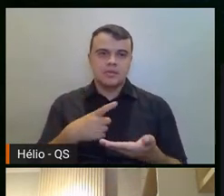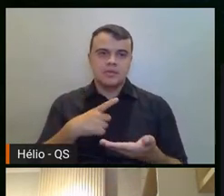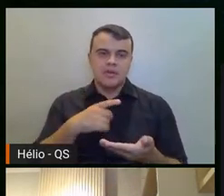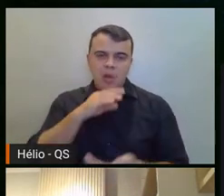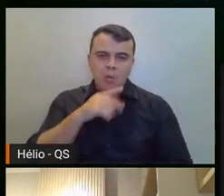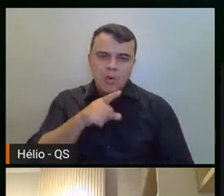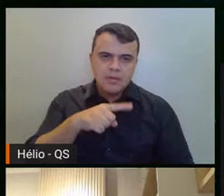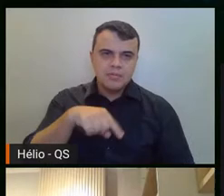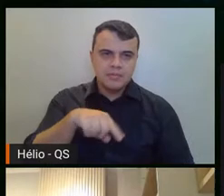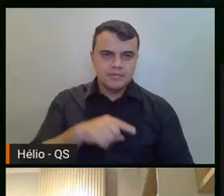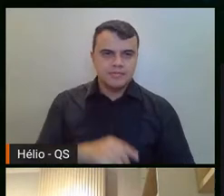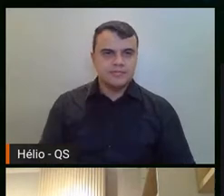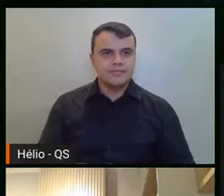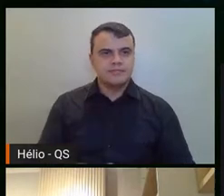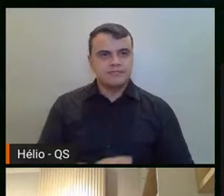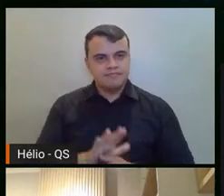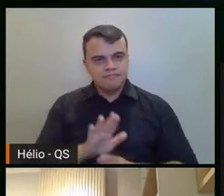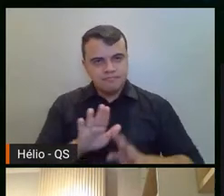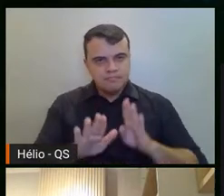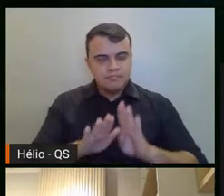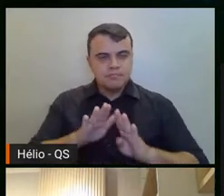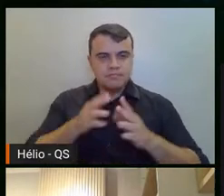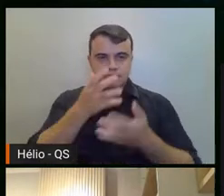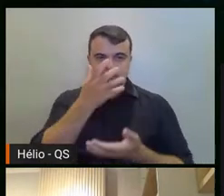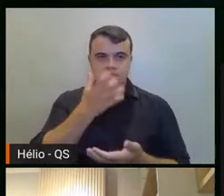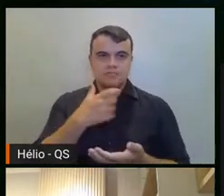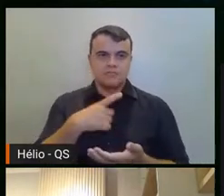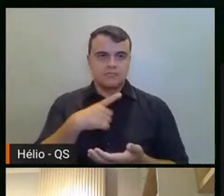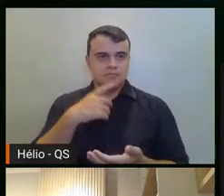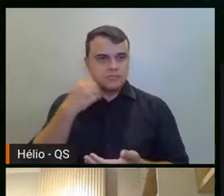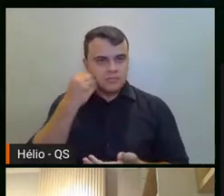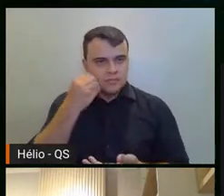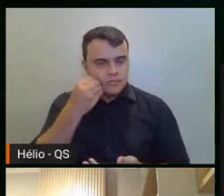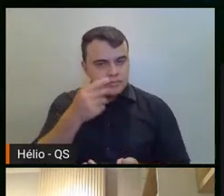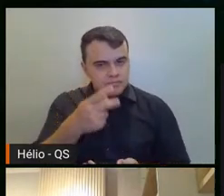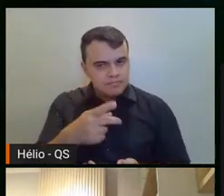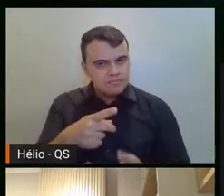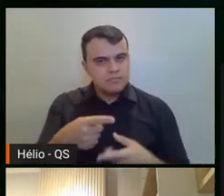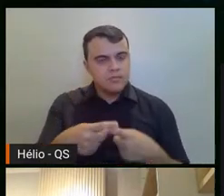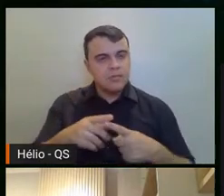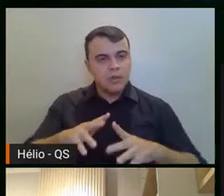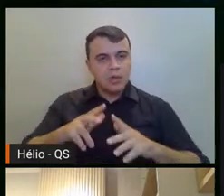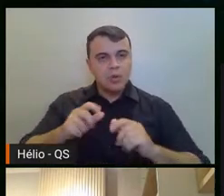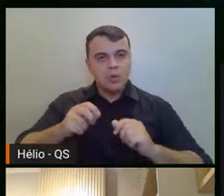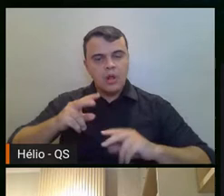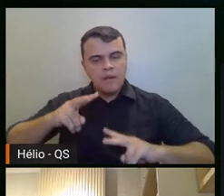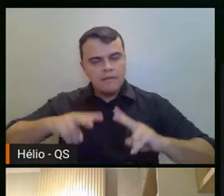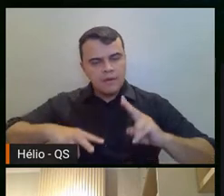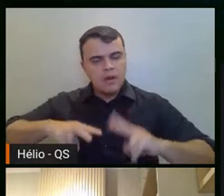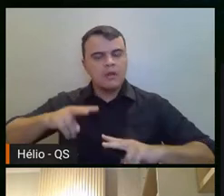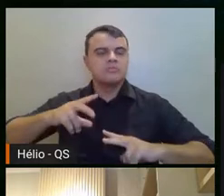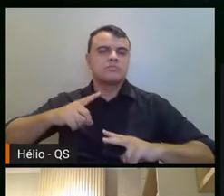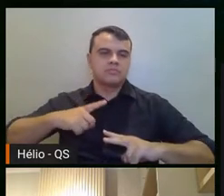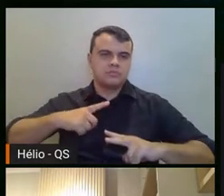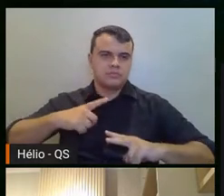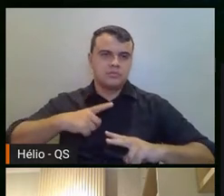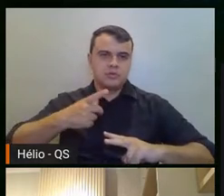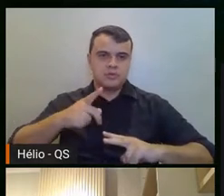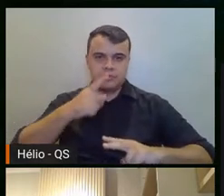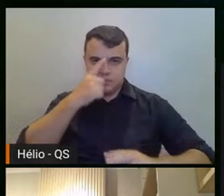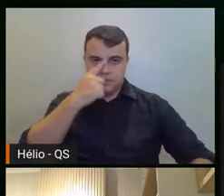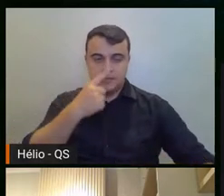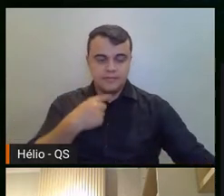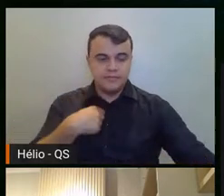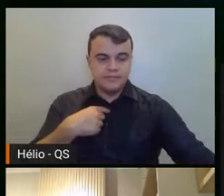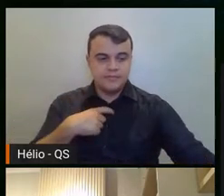vocês então tomem cuidado realmente levem a sério as experiências aqui porque tudo isso é avaliado é no perfil de vocês